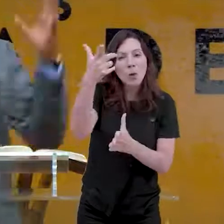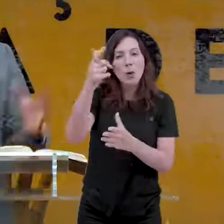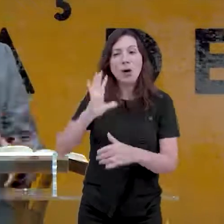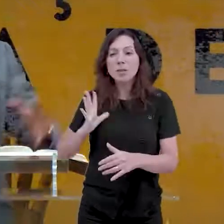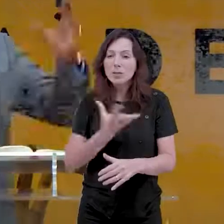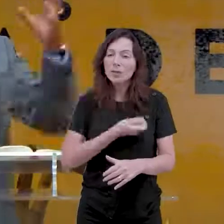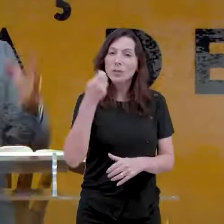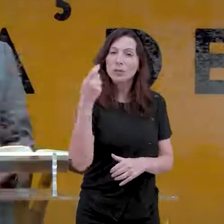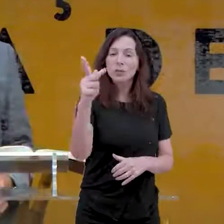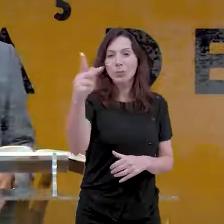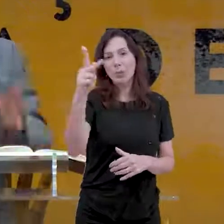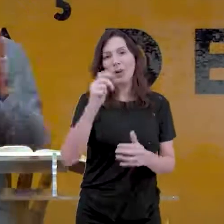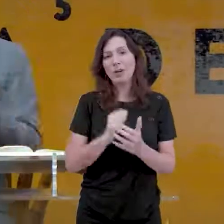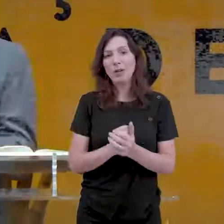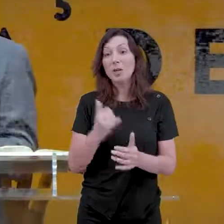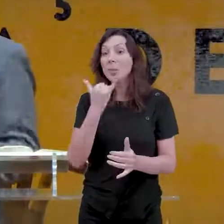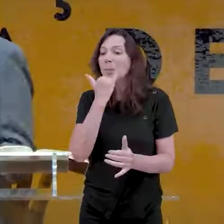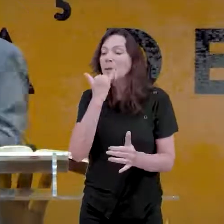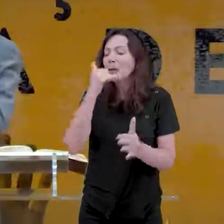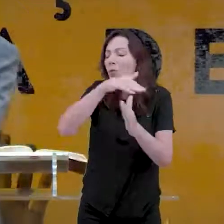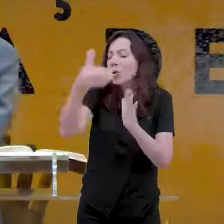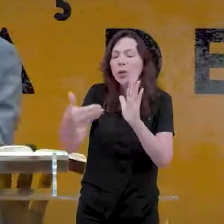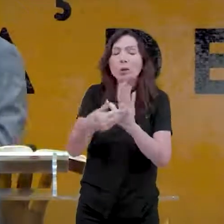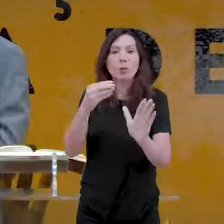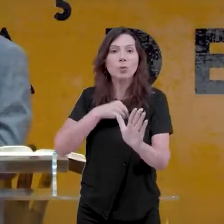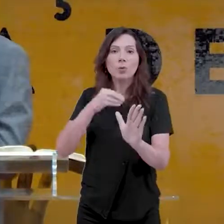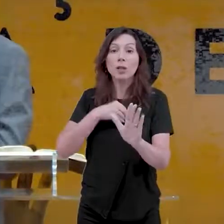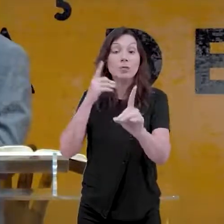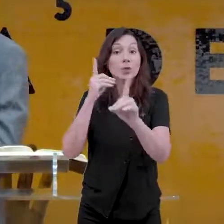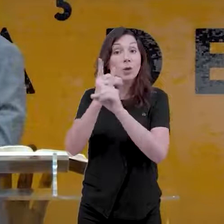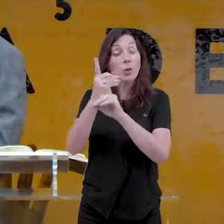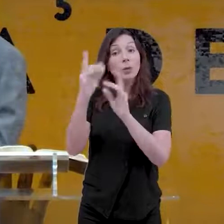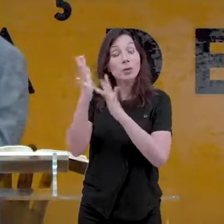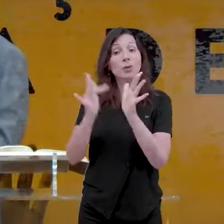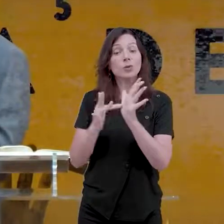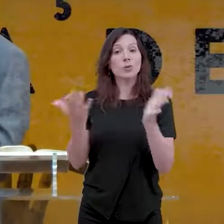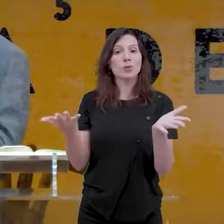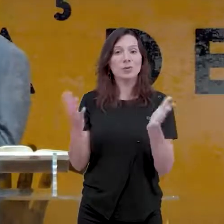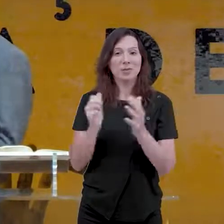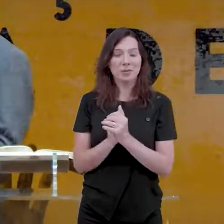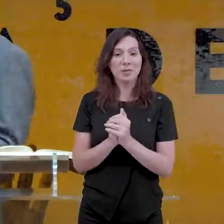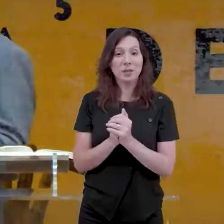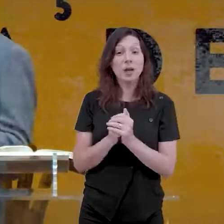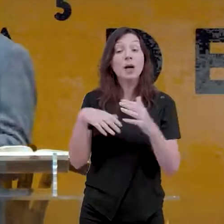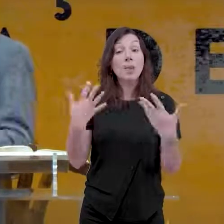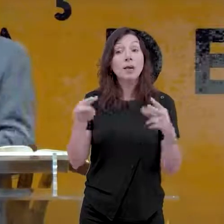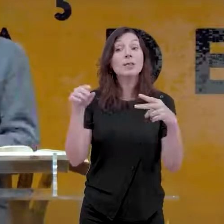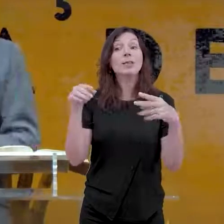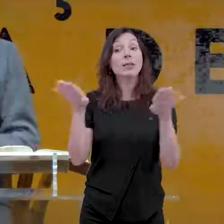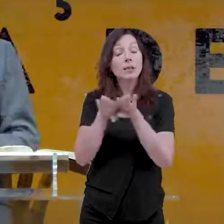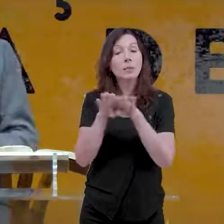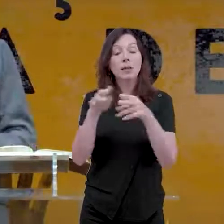pesada. Aqui você encontra perdão pleno na cruz de Cristo, na redenção em Cristo Jesus. Mas havia um segundo altar, o altar de ouro, que era o altar